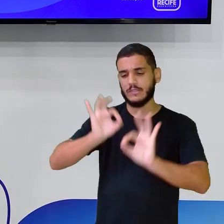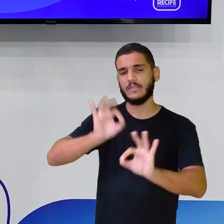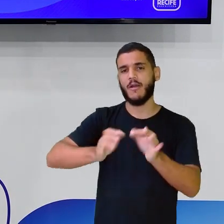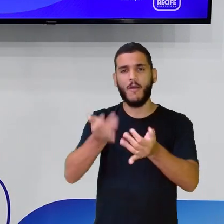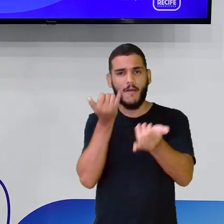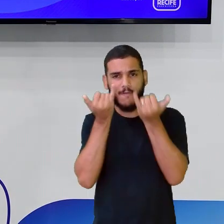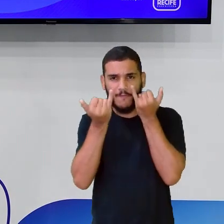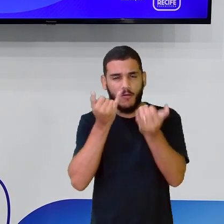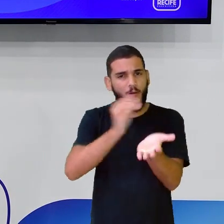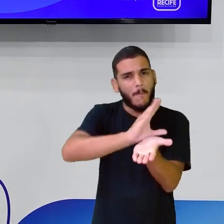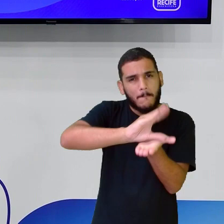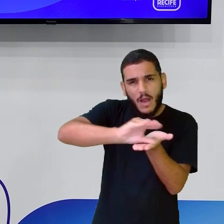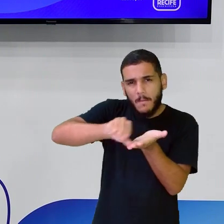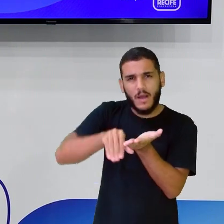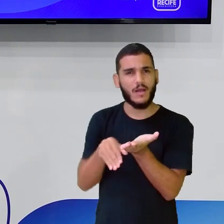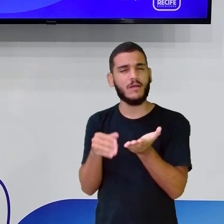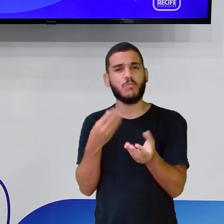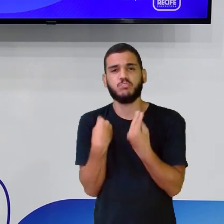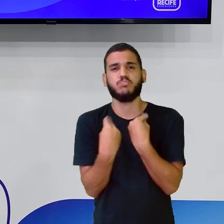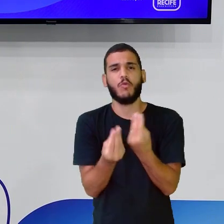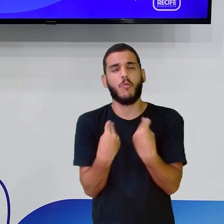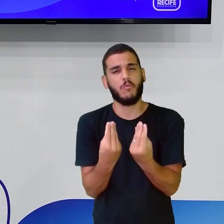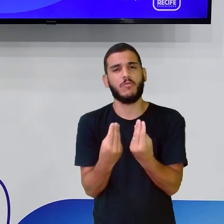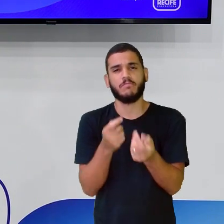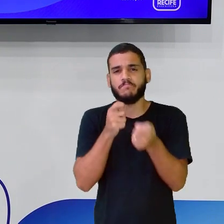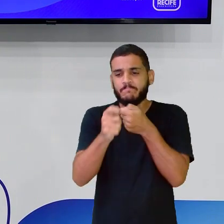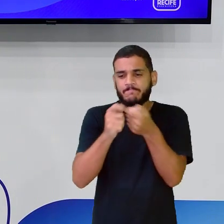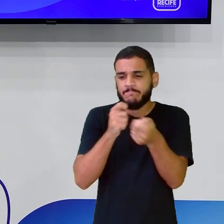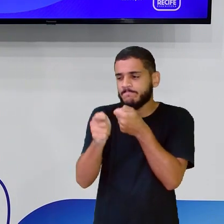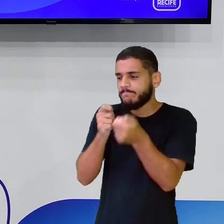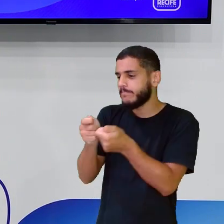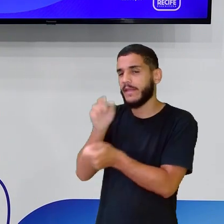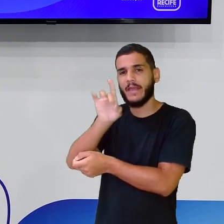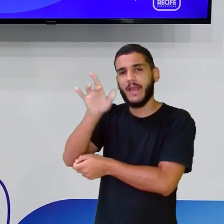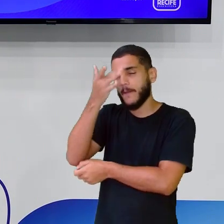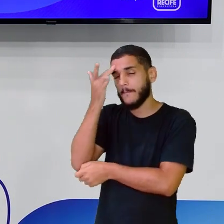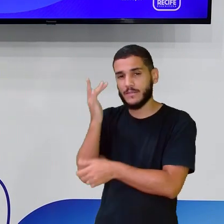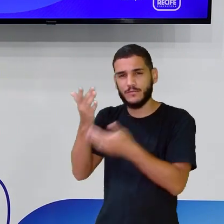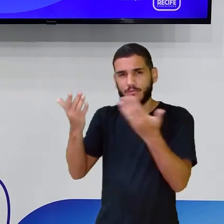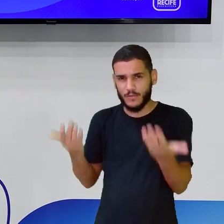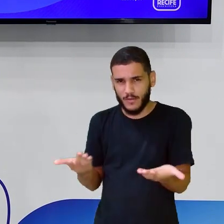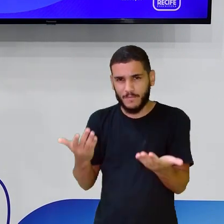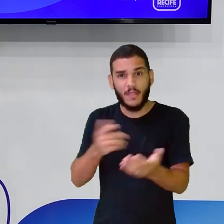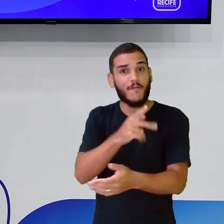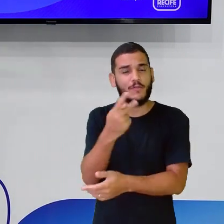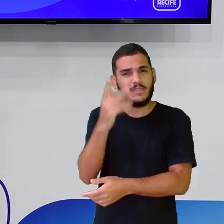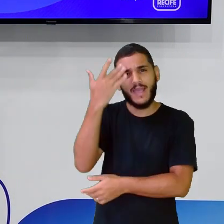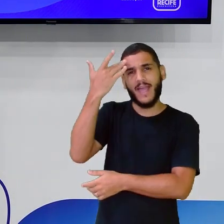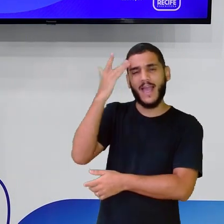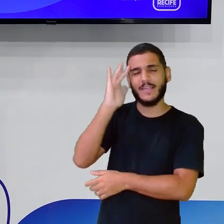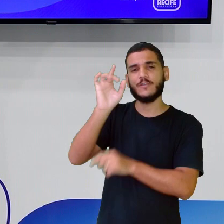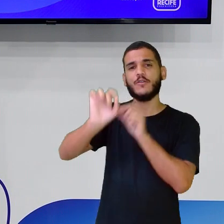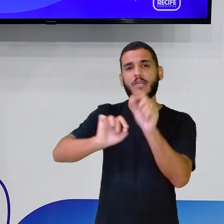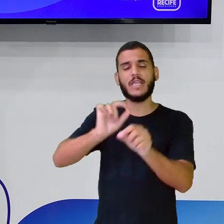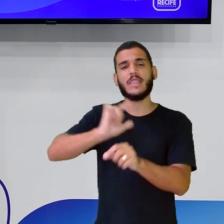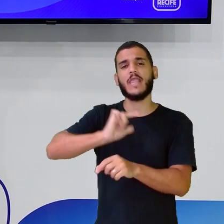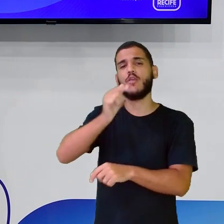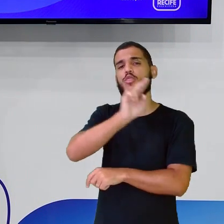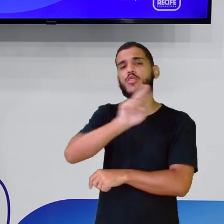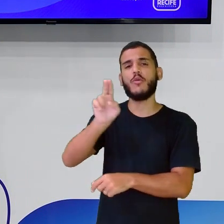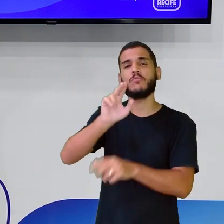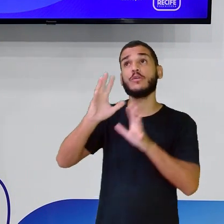dados de todas as pessoas que são entrevistadas? Não. Você acha que daria para colocar o nome